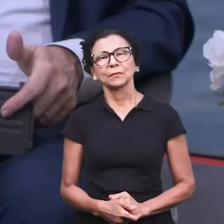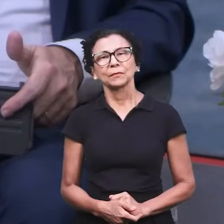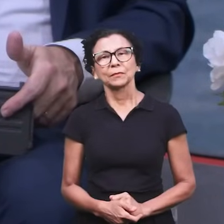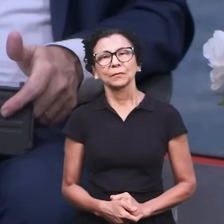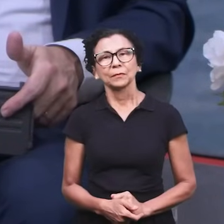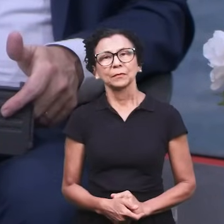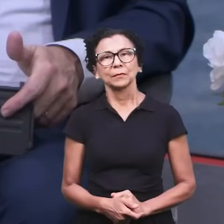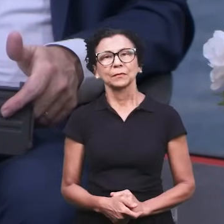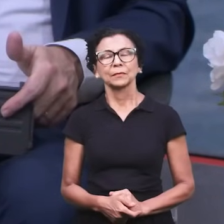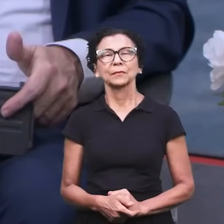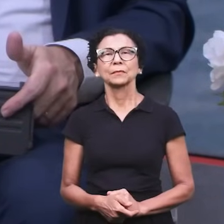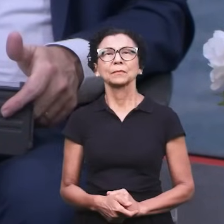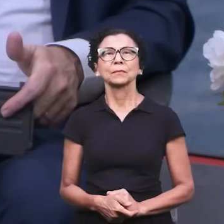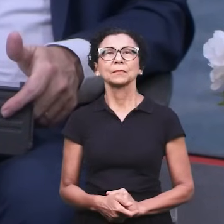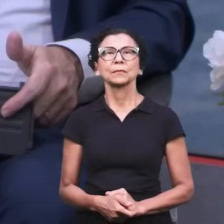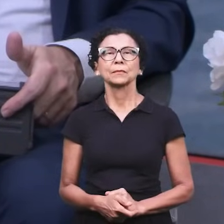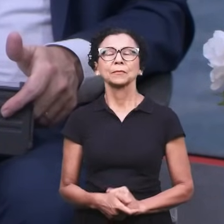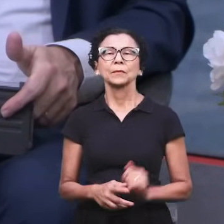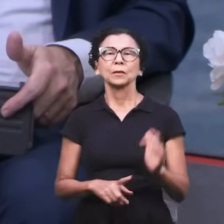você citou.